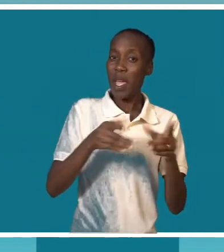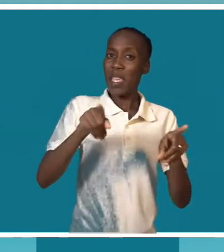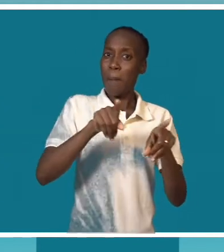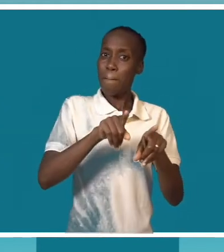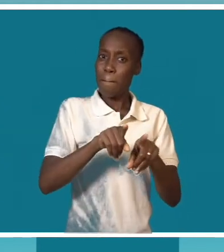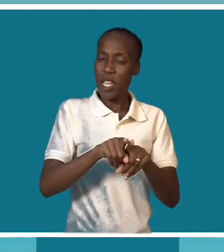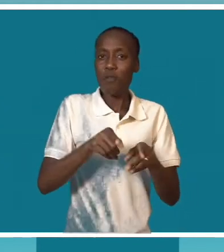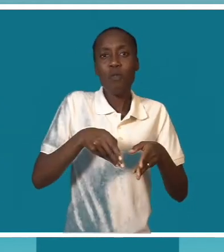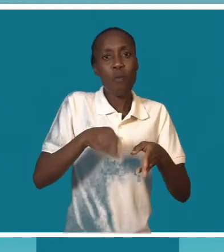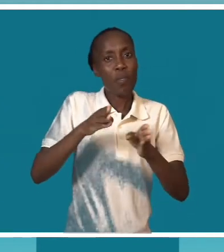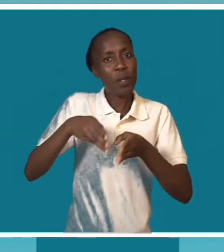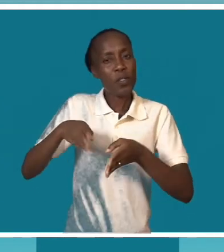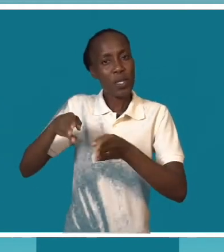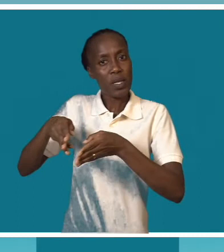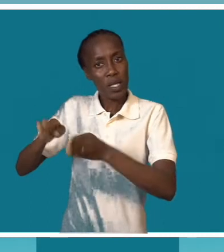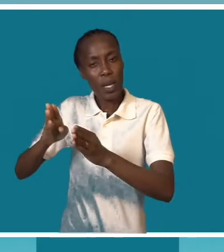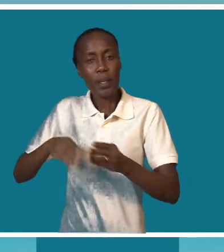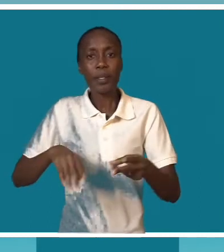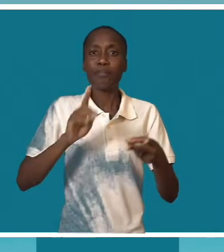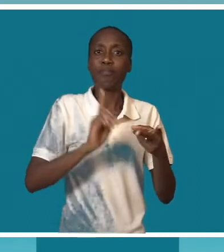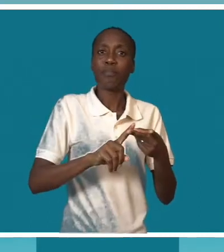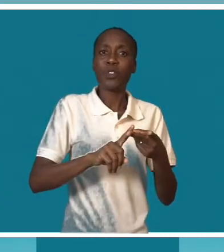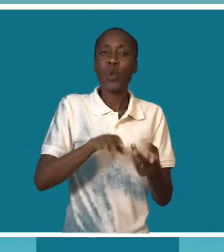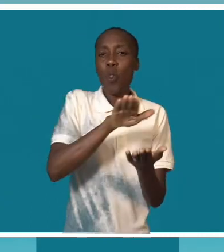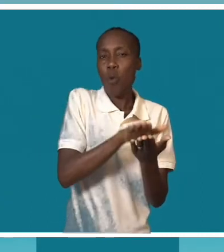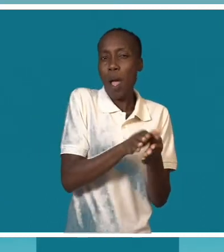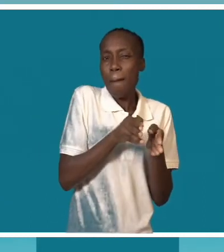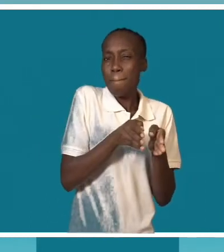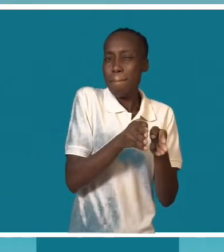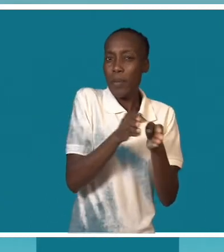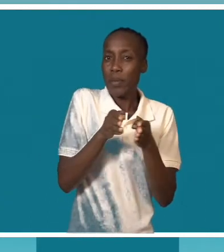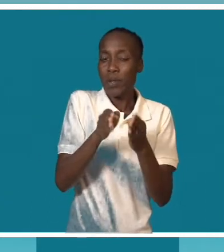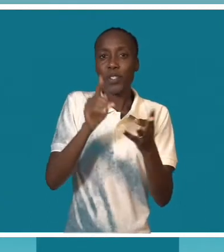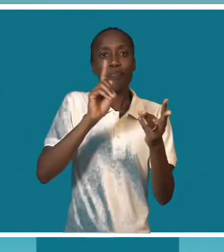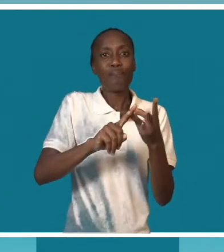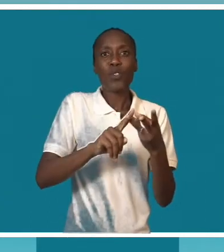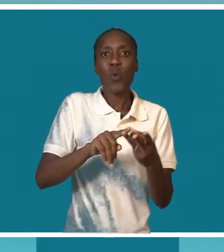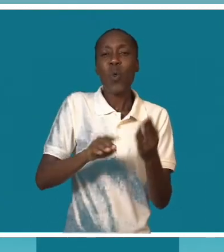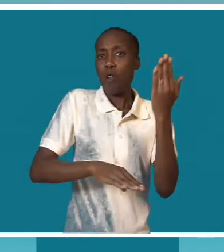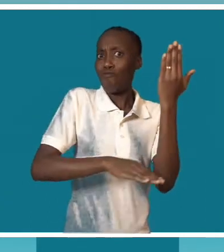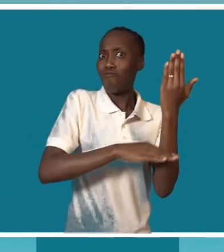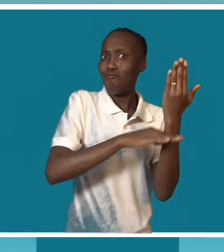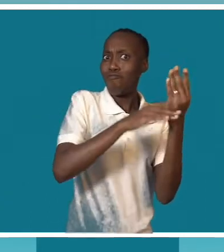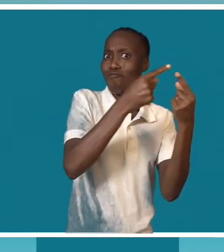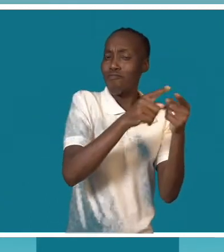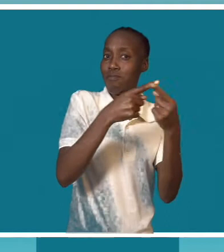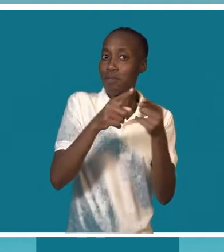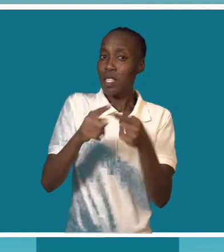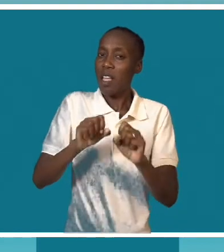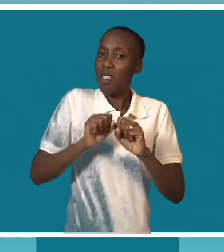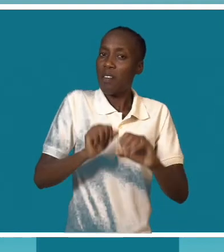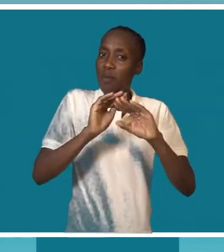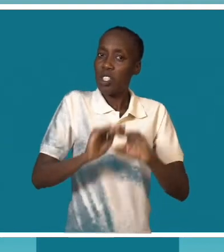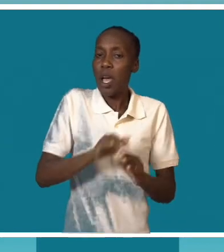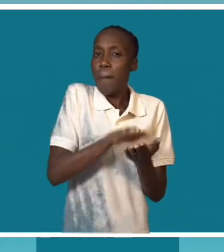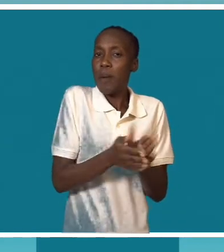nas estradas, nos passeios, nos edifícios, temos que estar preparados para lidar com essas realidades.